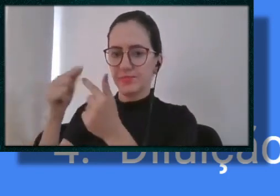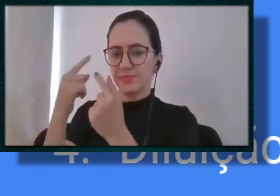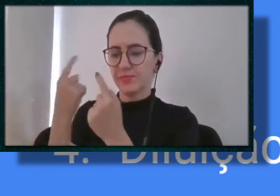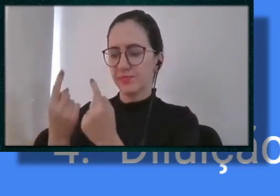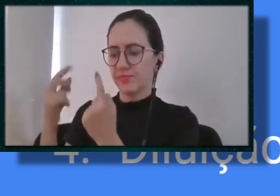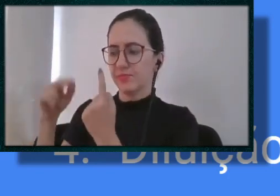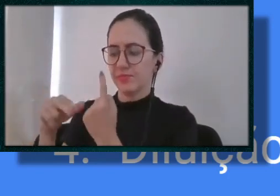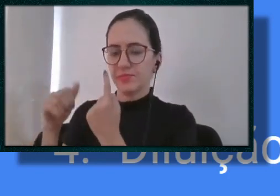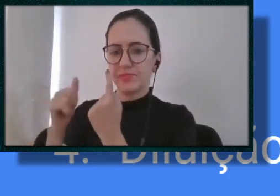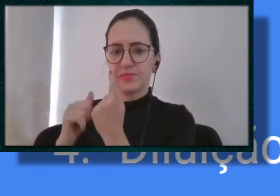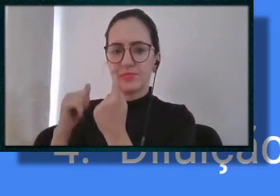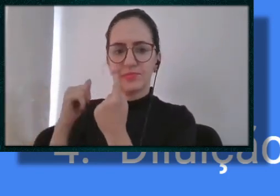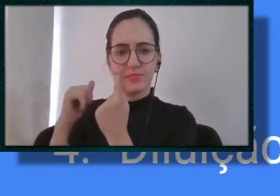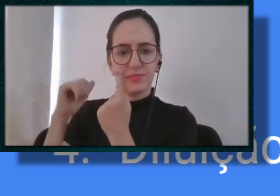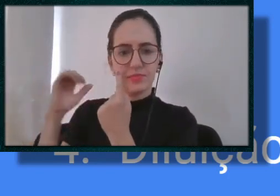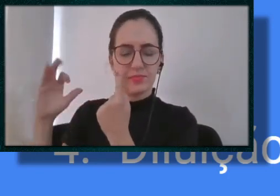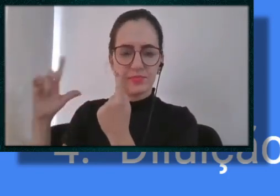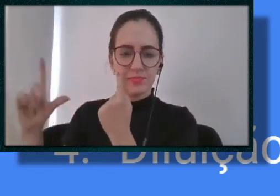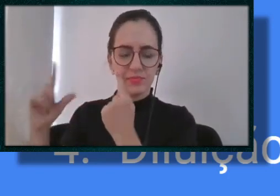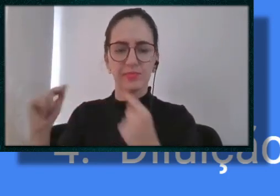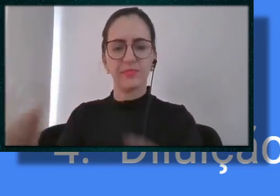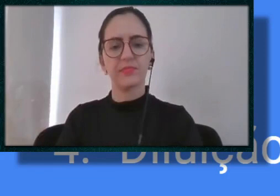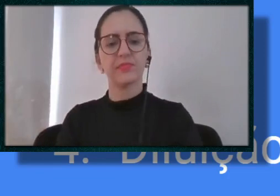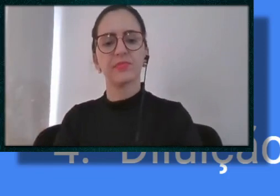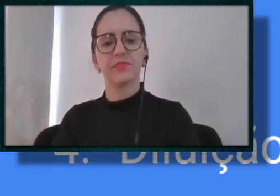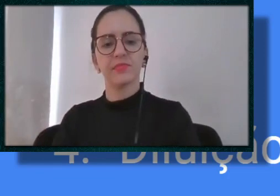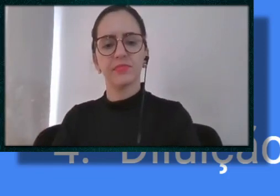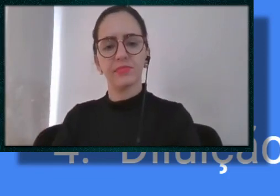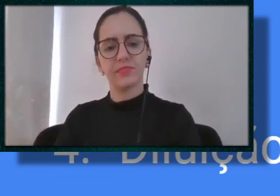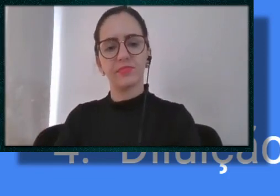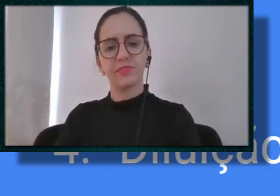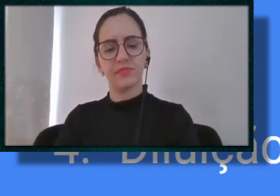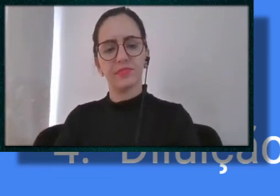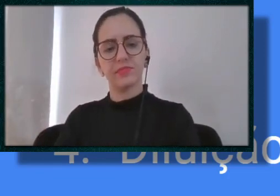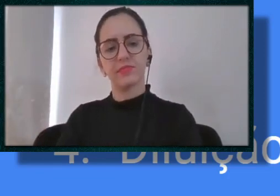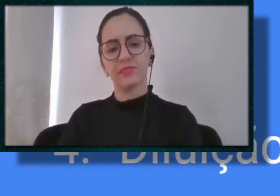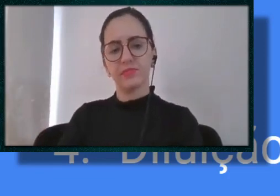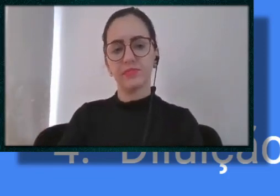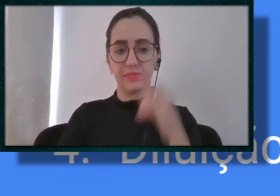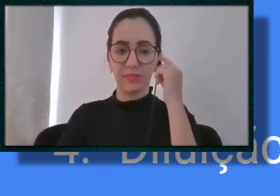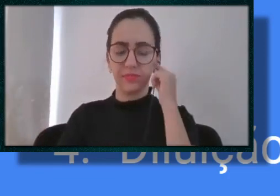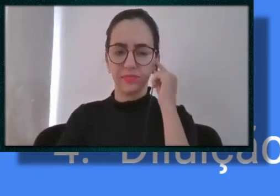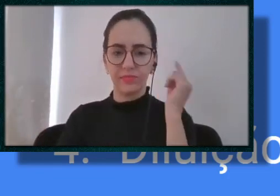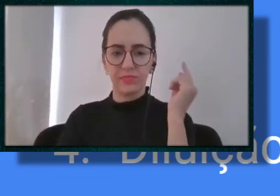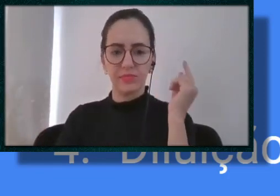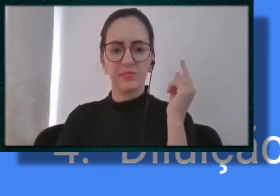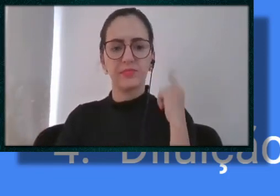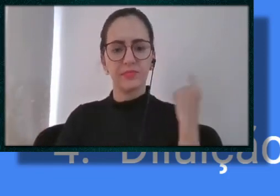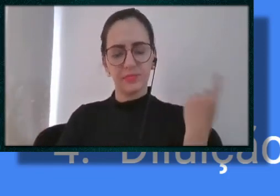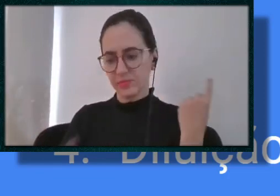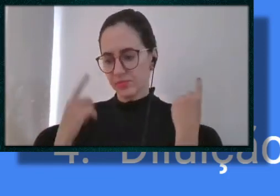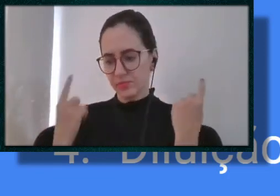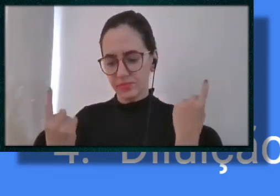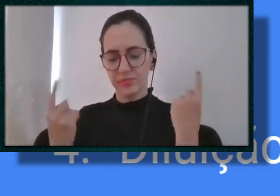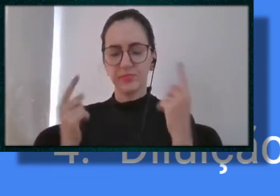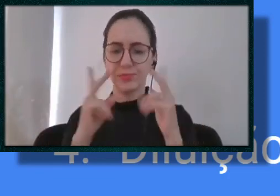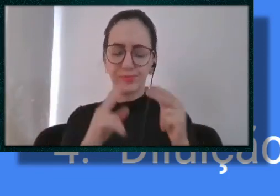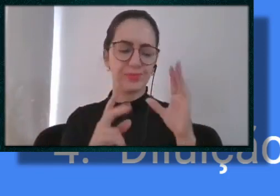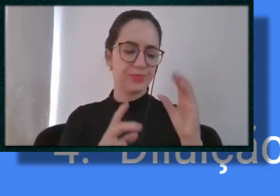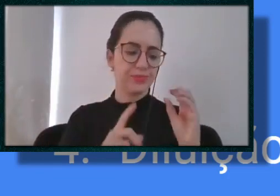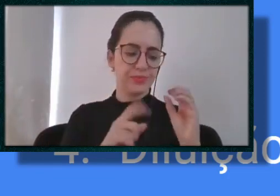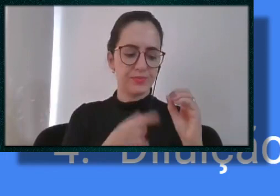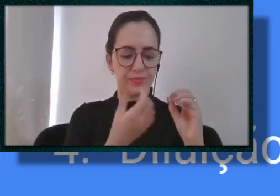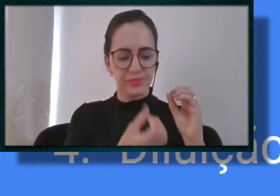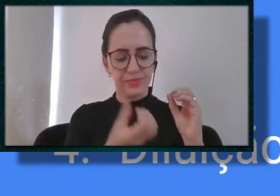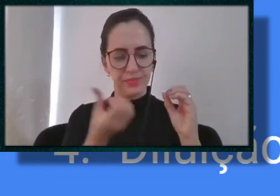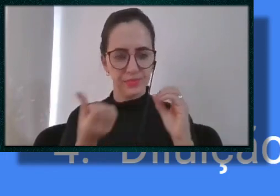para quebrar o NaOH? Do 0,06, porque a proporção é 1 para 1. E ao utilizar essa mistura